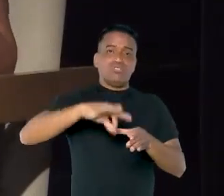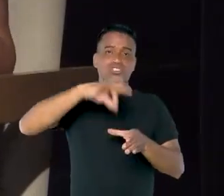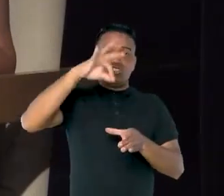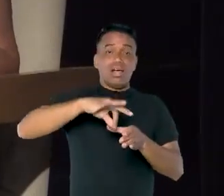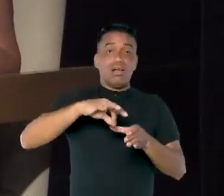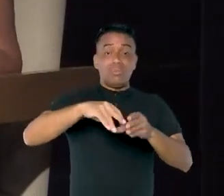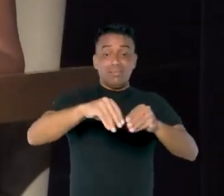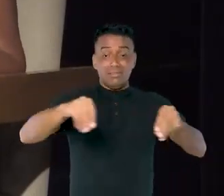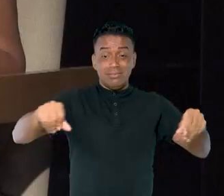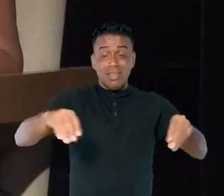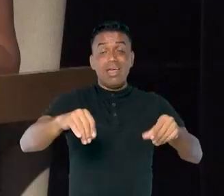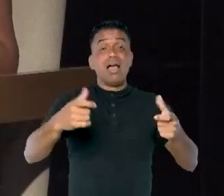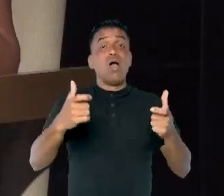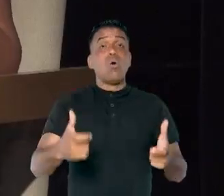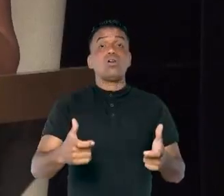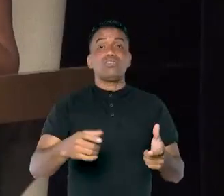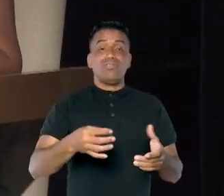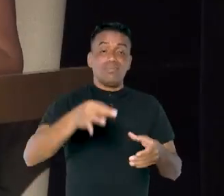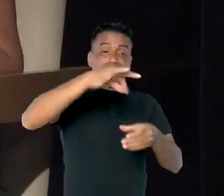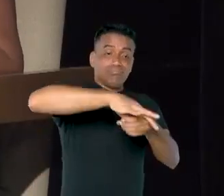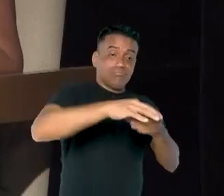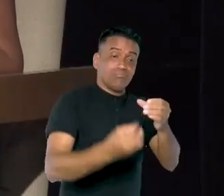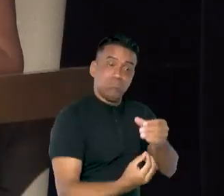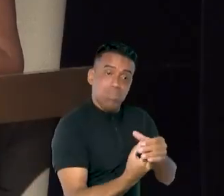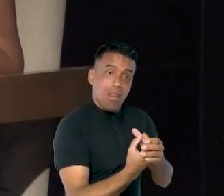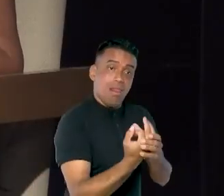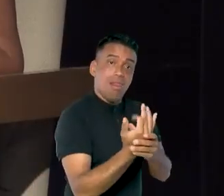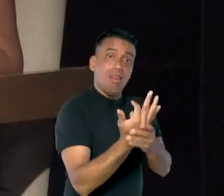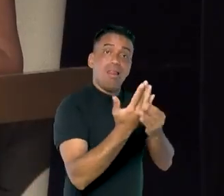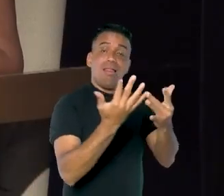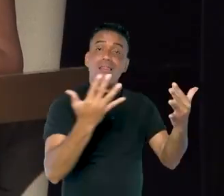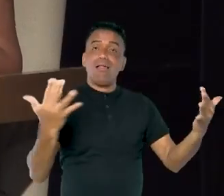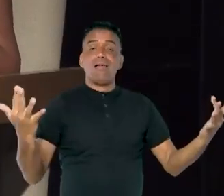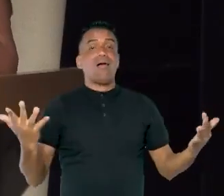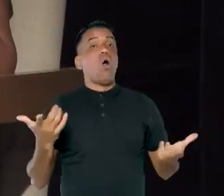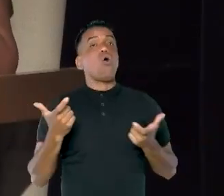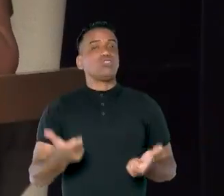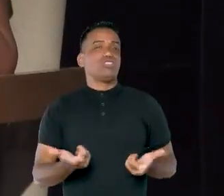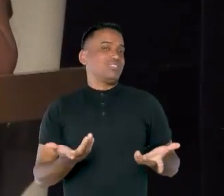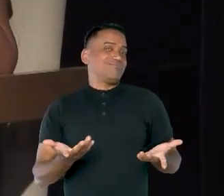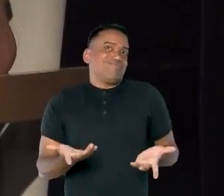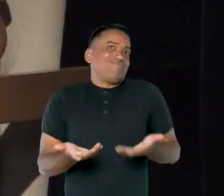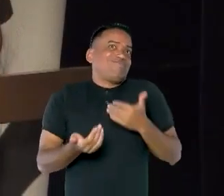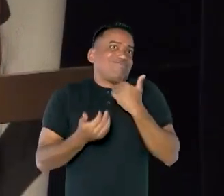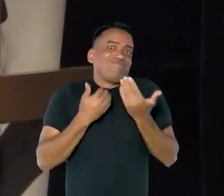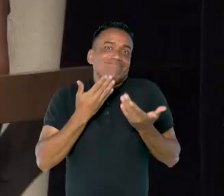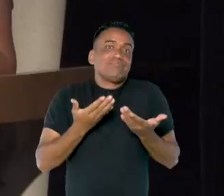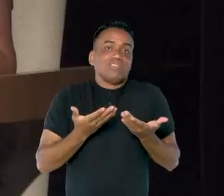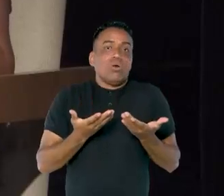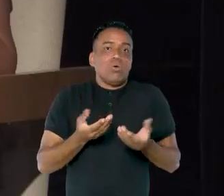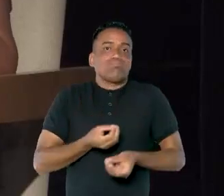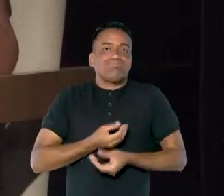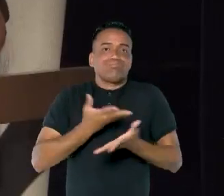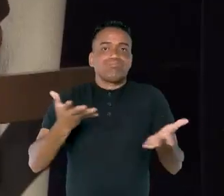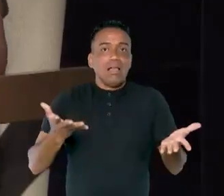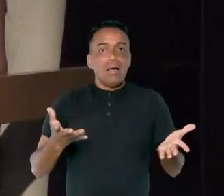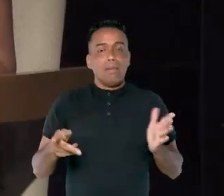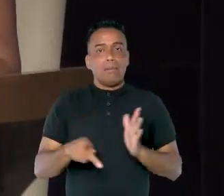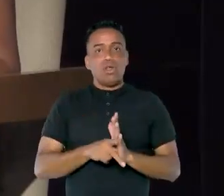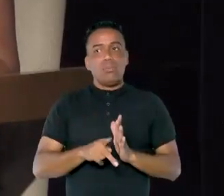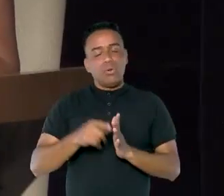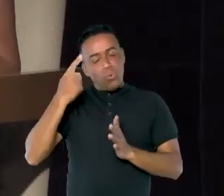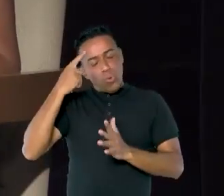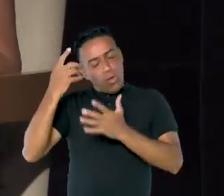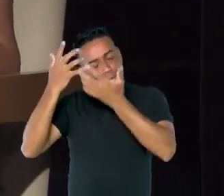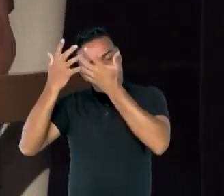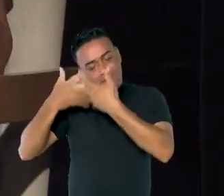então onde que vocês vão plantar? Então era isso que eu trago, né, um pouco essa nossa